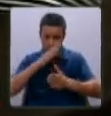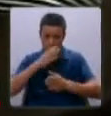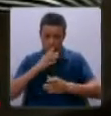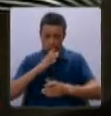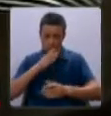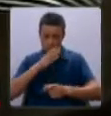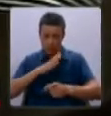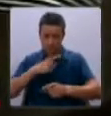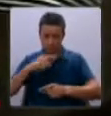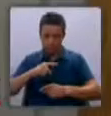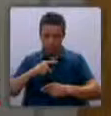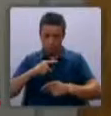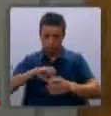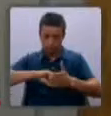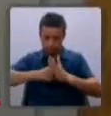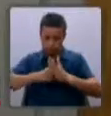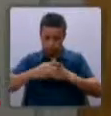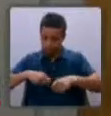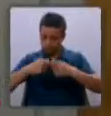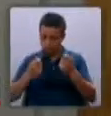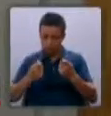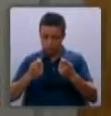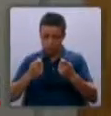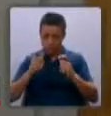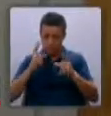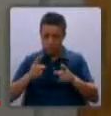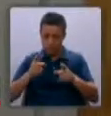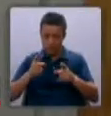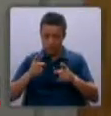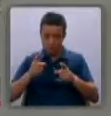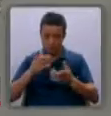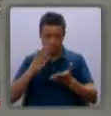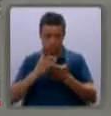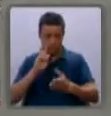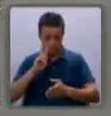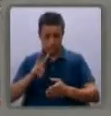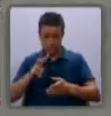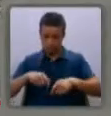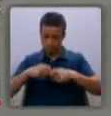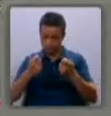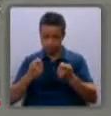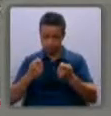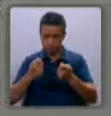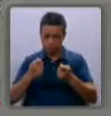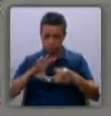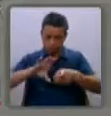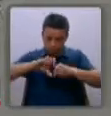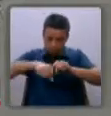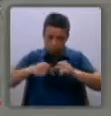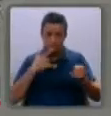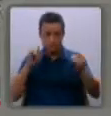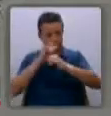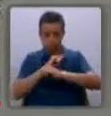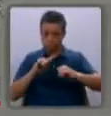que tinham arrombado os cofres. Os danos na caixa forte são visíveis. Estava muito danificado, que